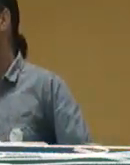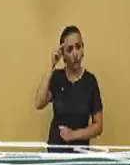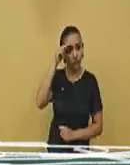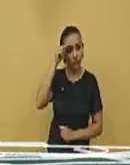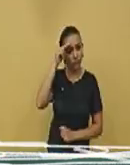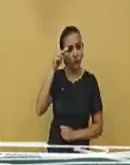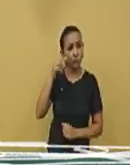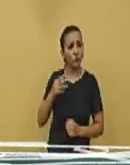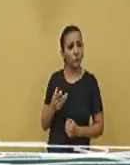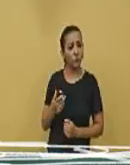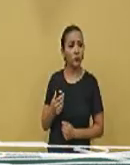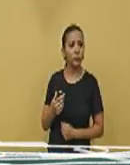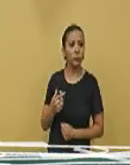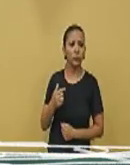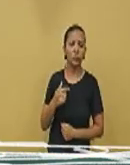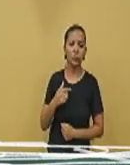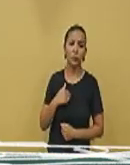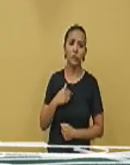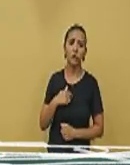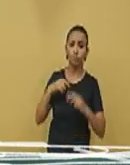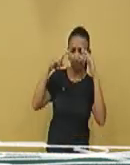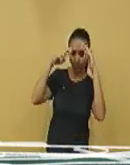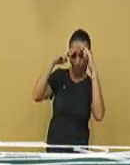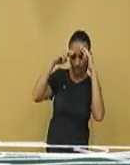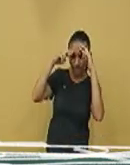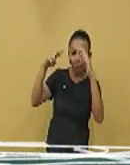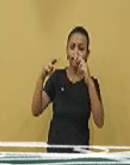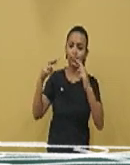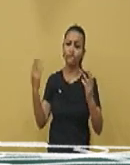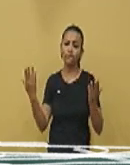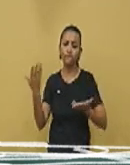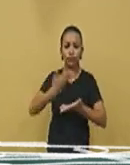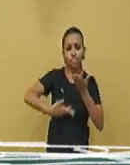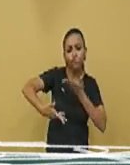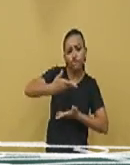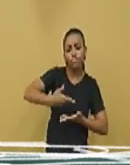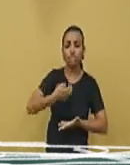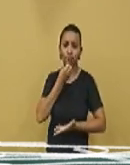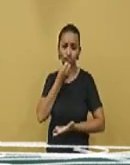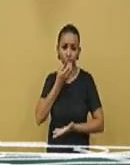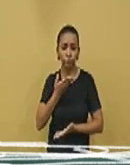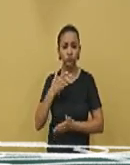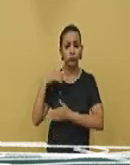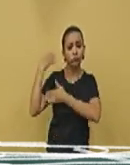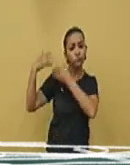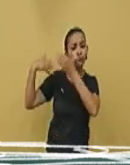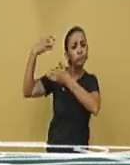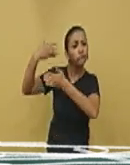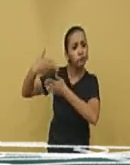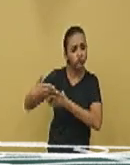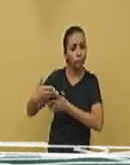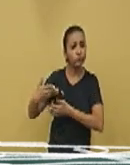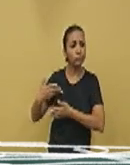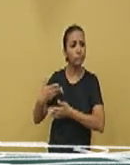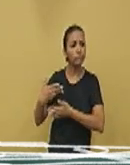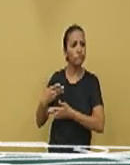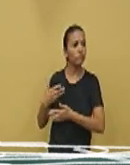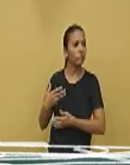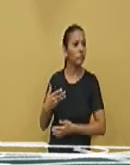né, levando em conta o nosso respeito recíproco, a boa convivência que tivemos ao longo dos... Não